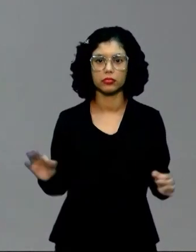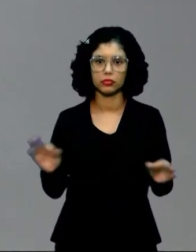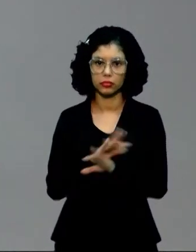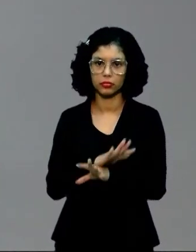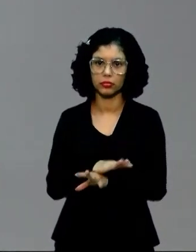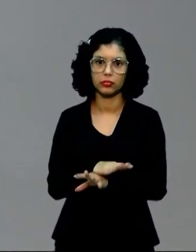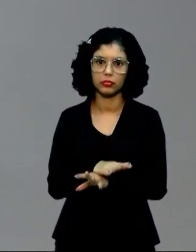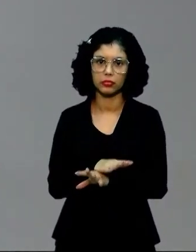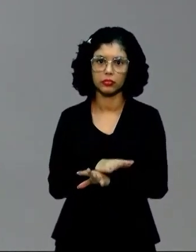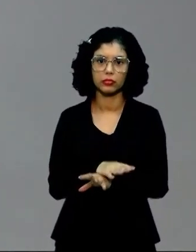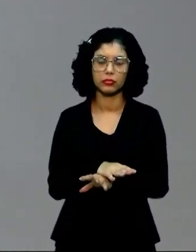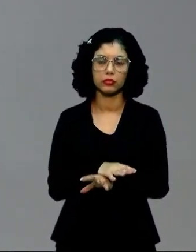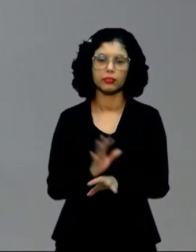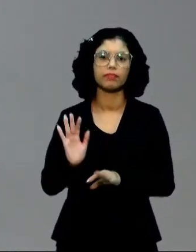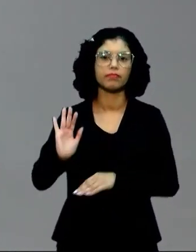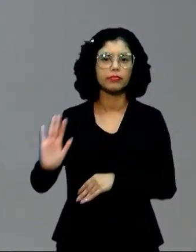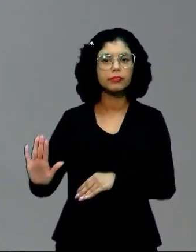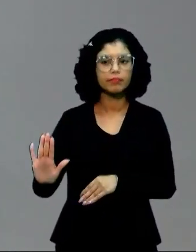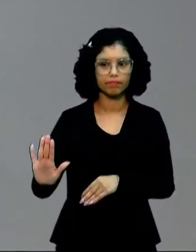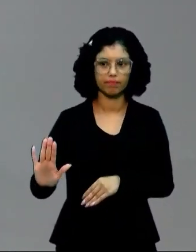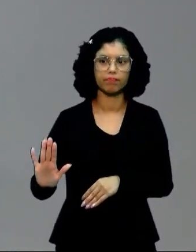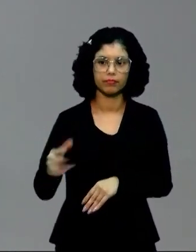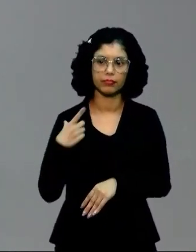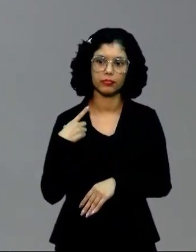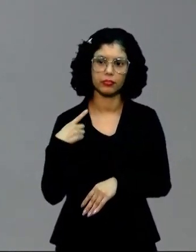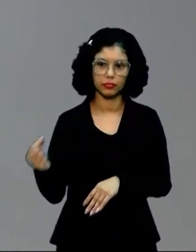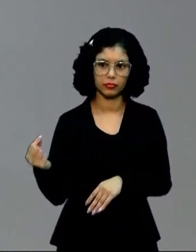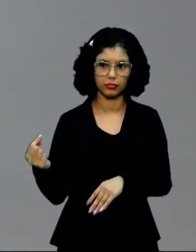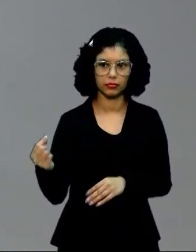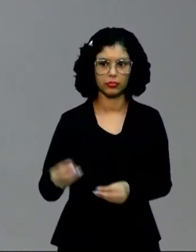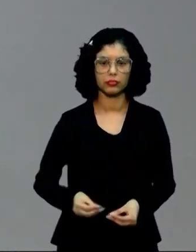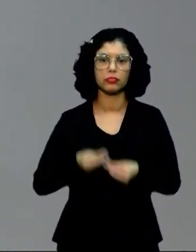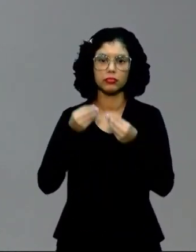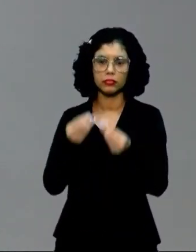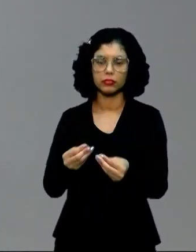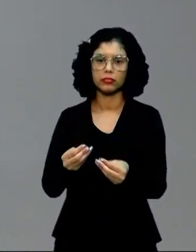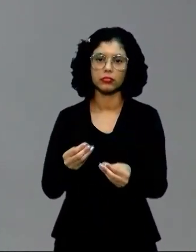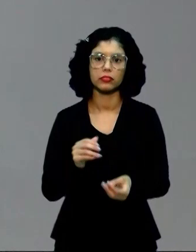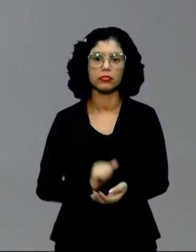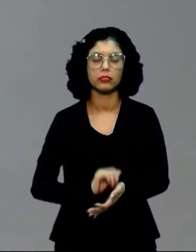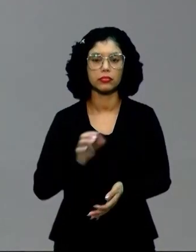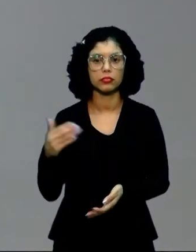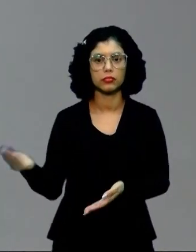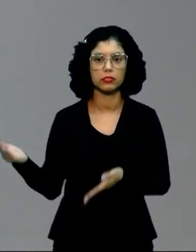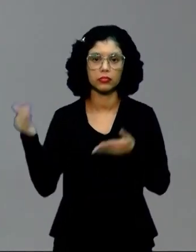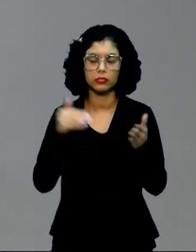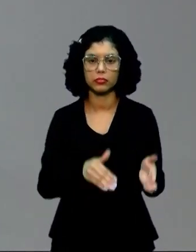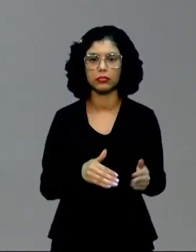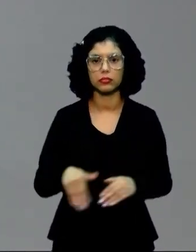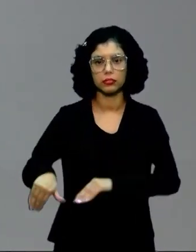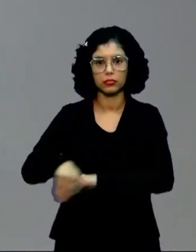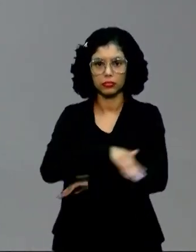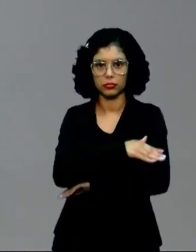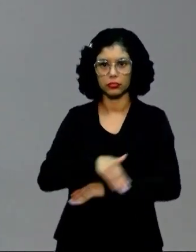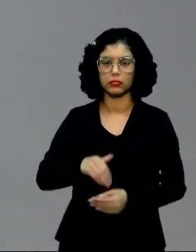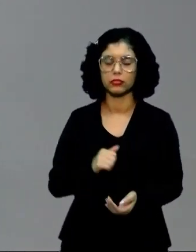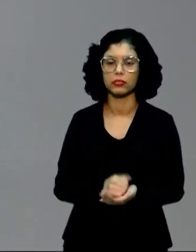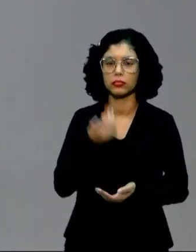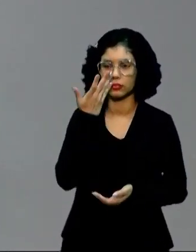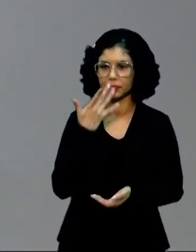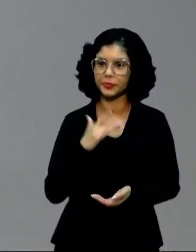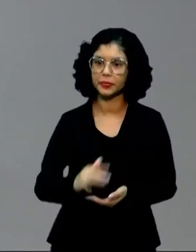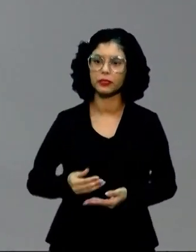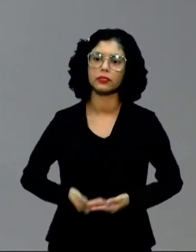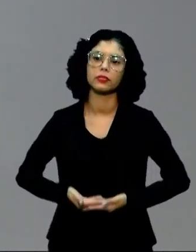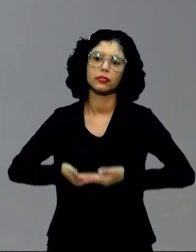acaba por desistir e ir, de fato, entregar o filho. Quando ele chega lá na rua para entregar esse